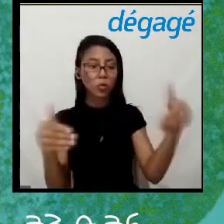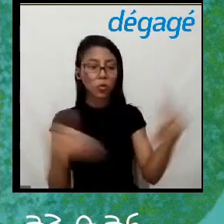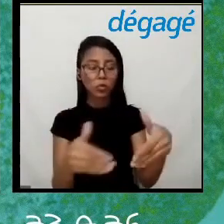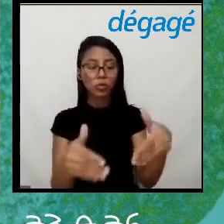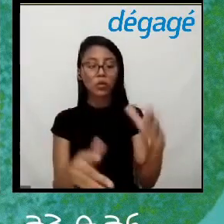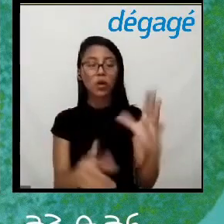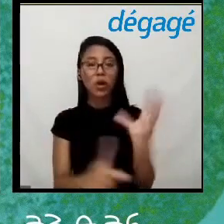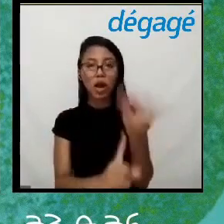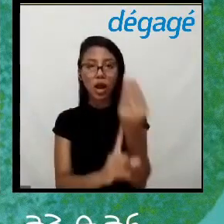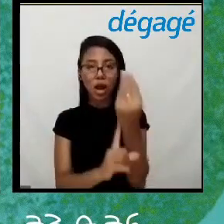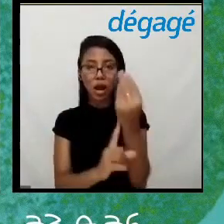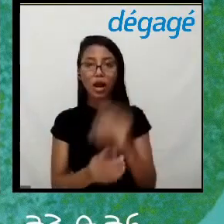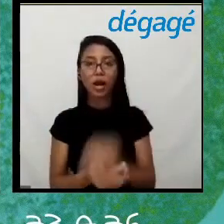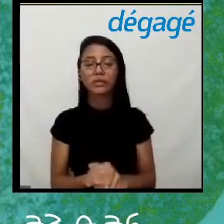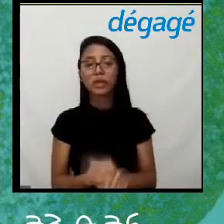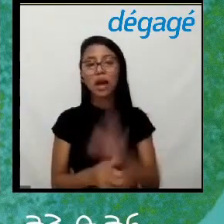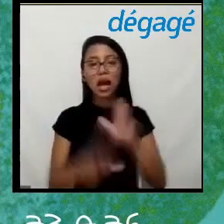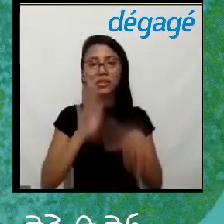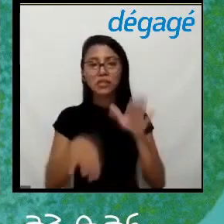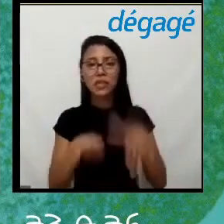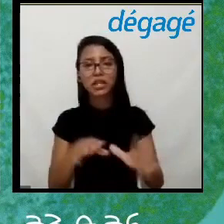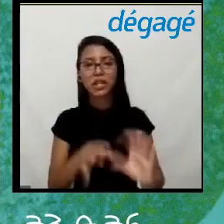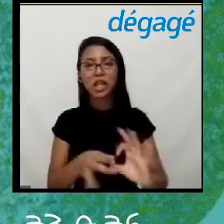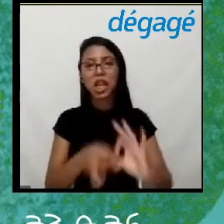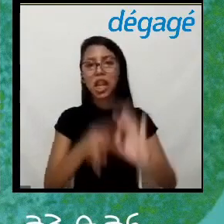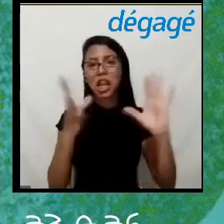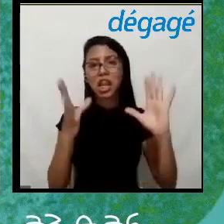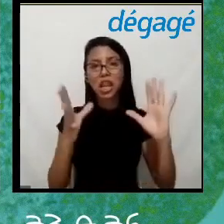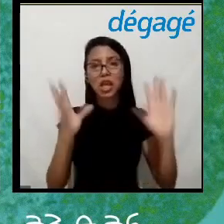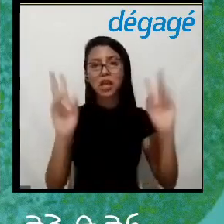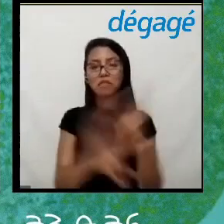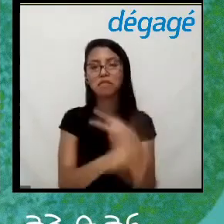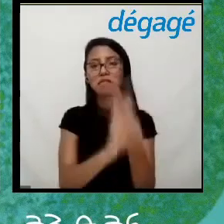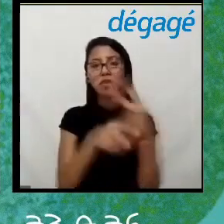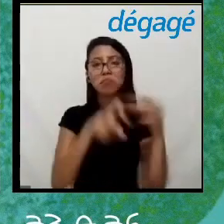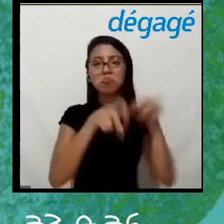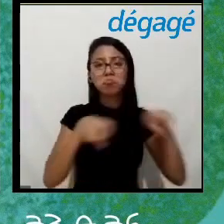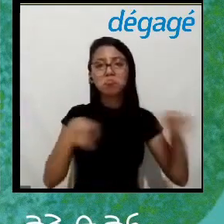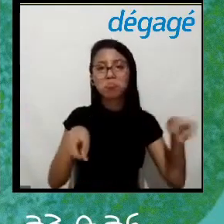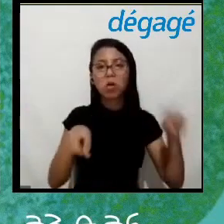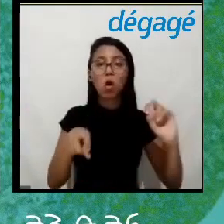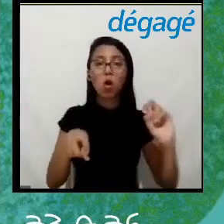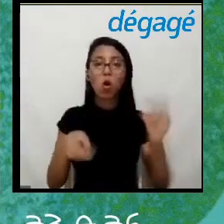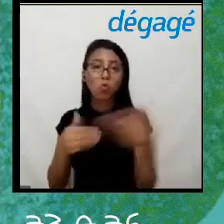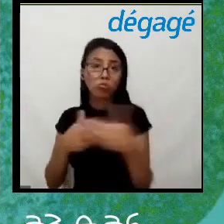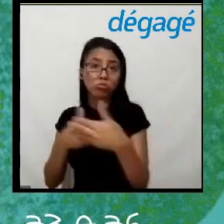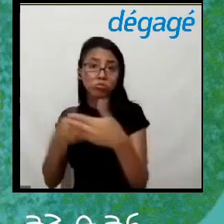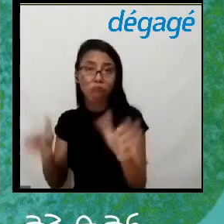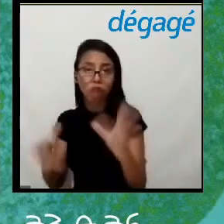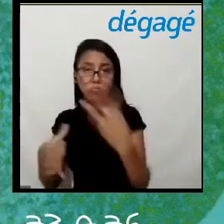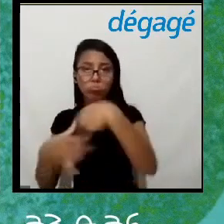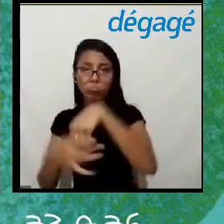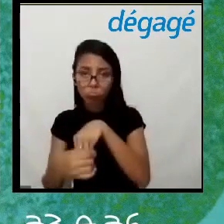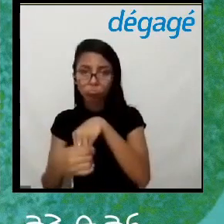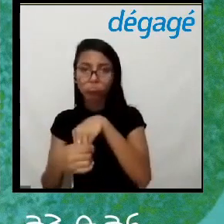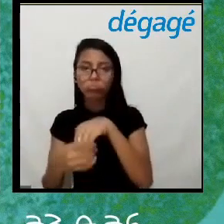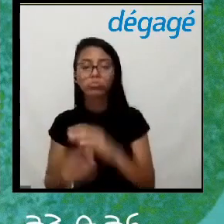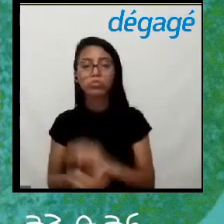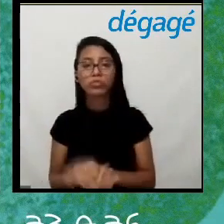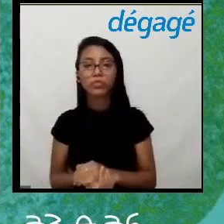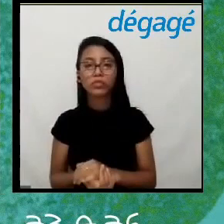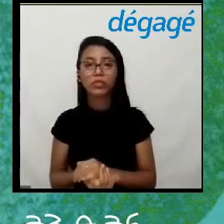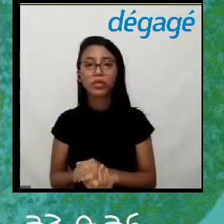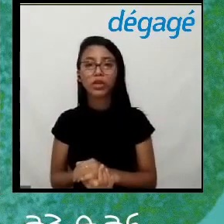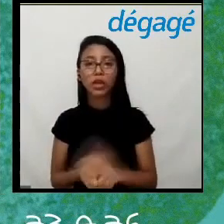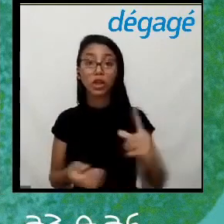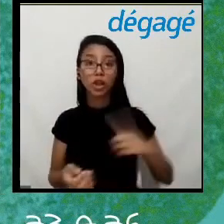em espaços abertos. Nos primeiros anos, as oficinas ofereciam uma carga horária que variava de 1 até 2 horas